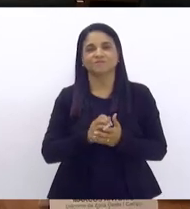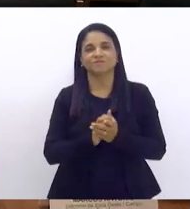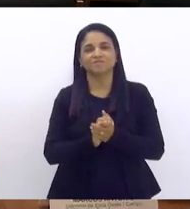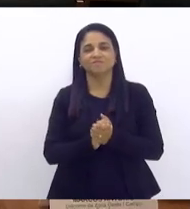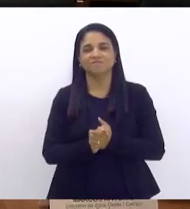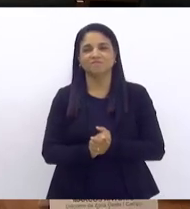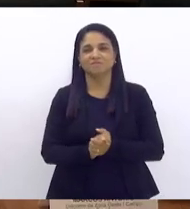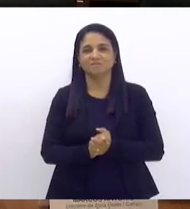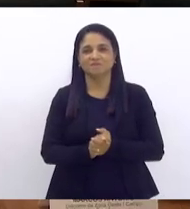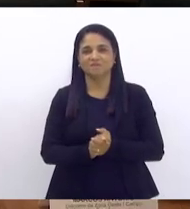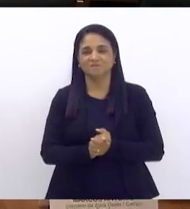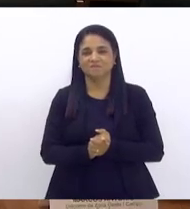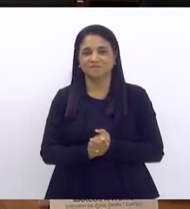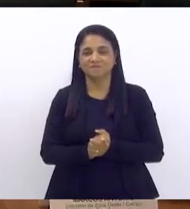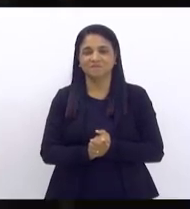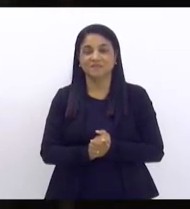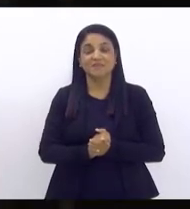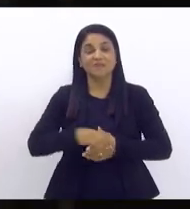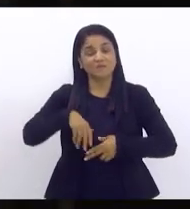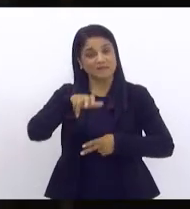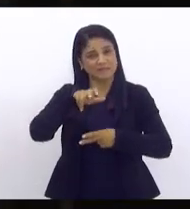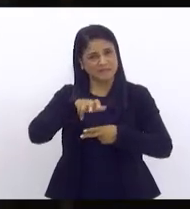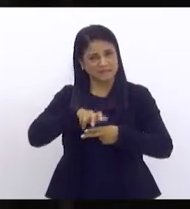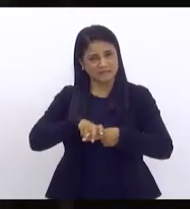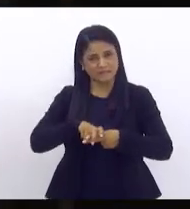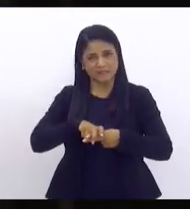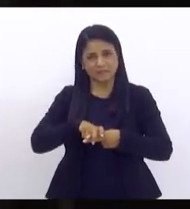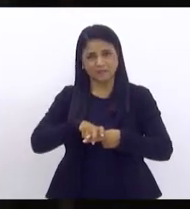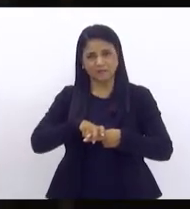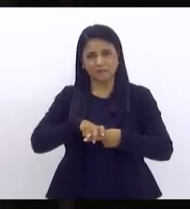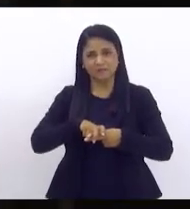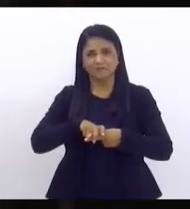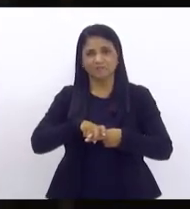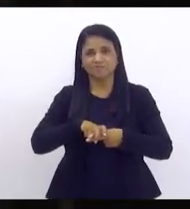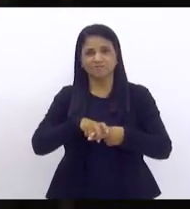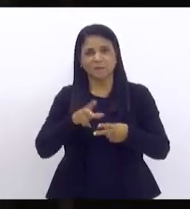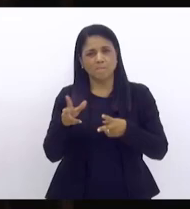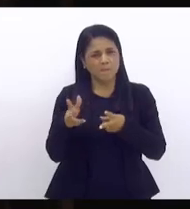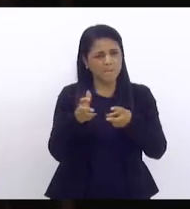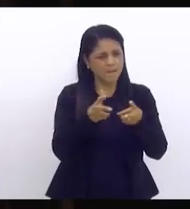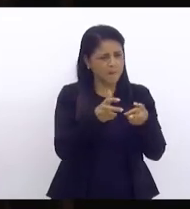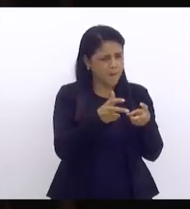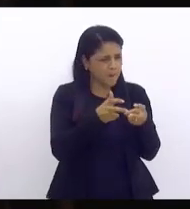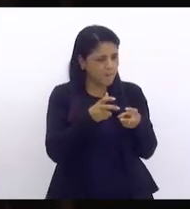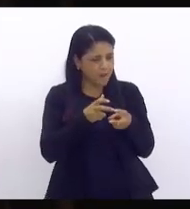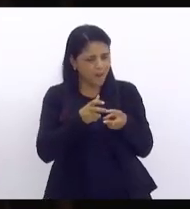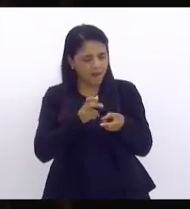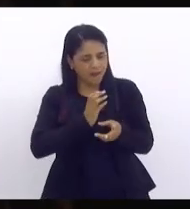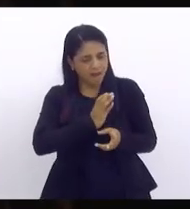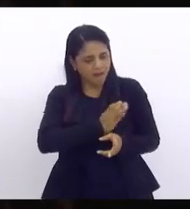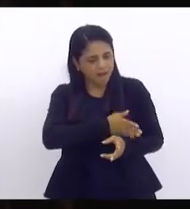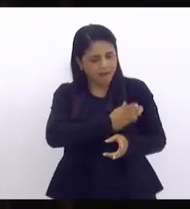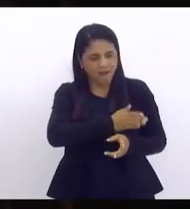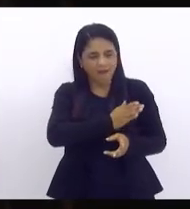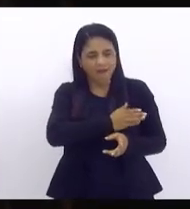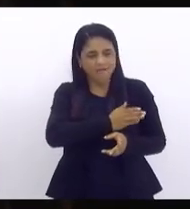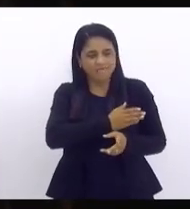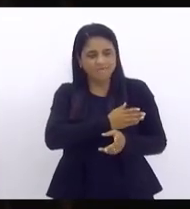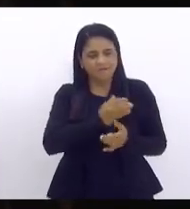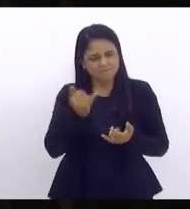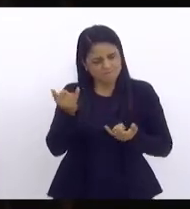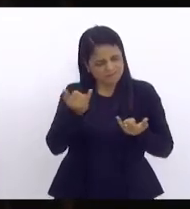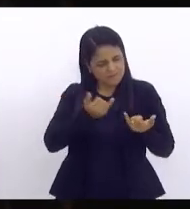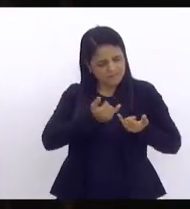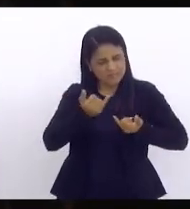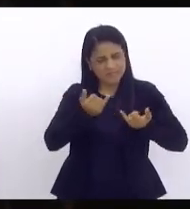Você sabe que eu estava sentado ali e me vinha no coração uma moção, uma mensagem que